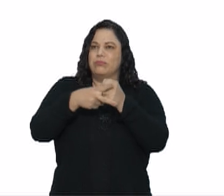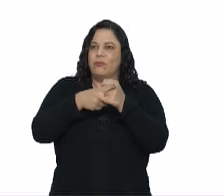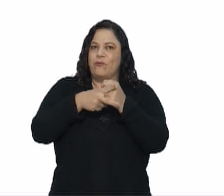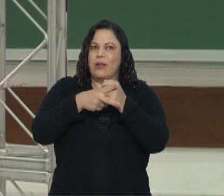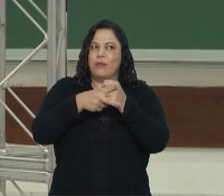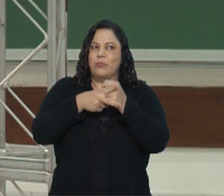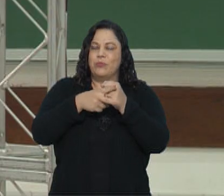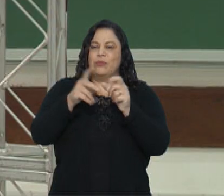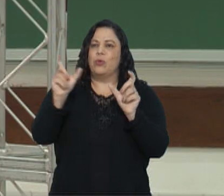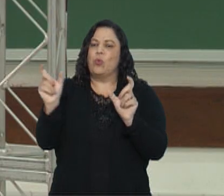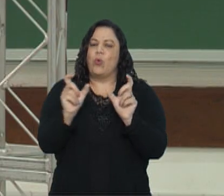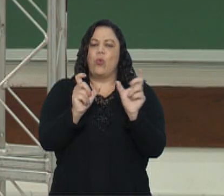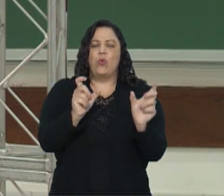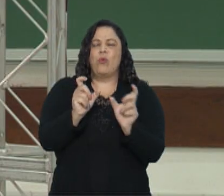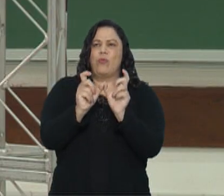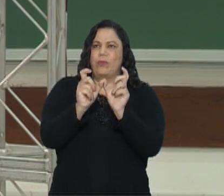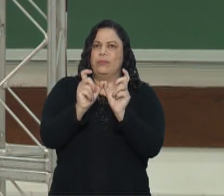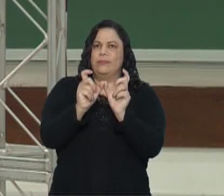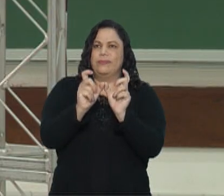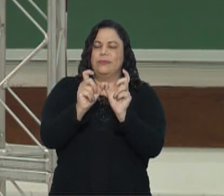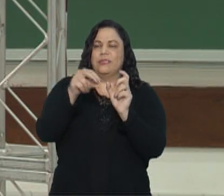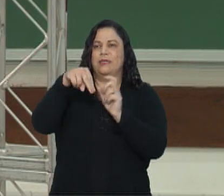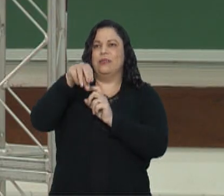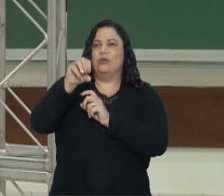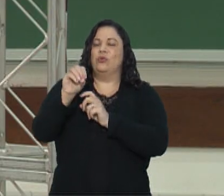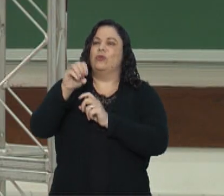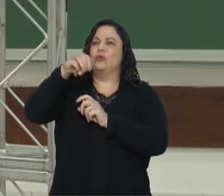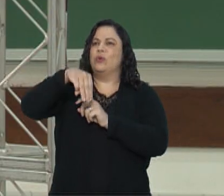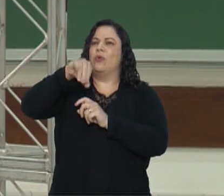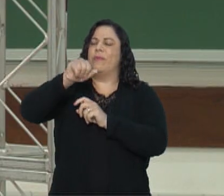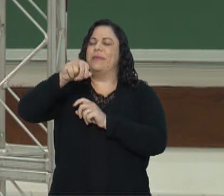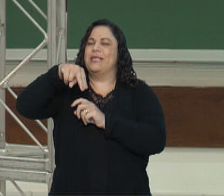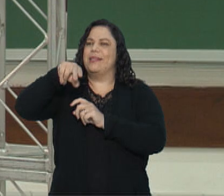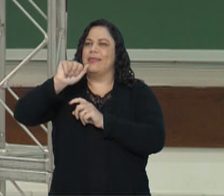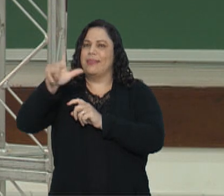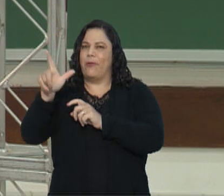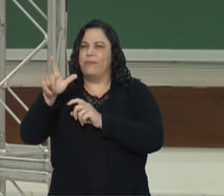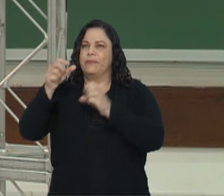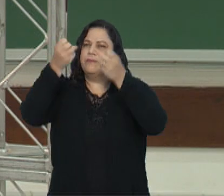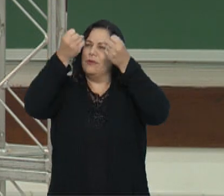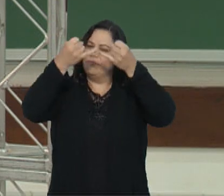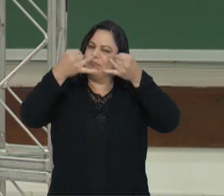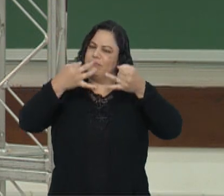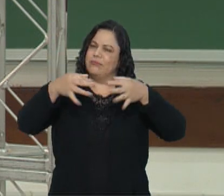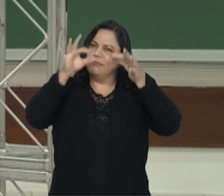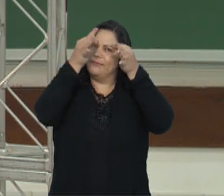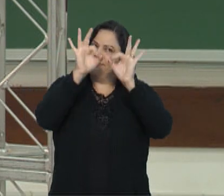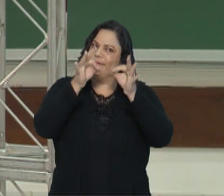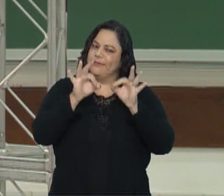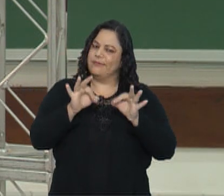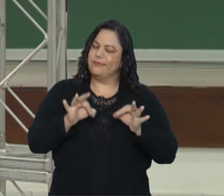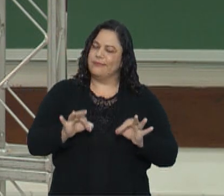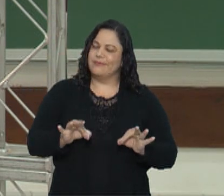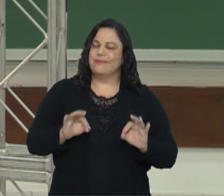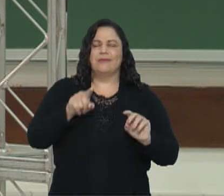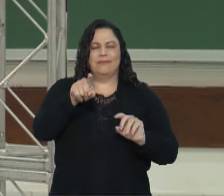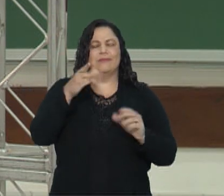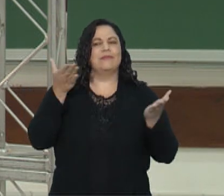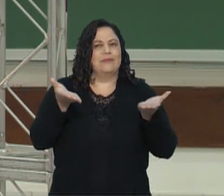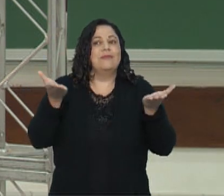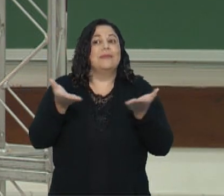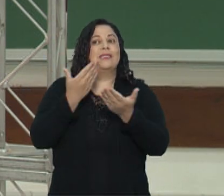e verbal. É longa, né? É várias, mas a gente vai verificar algumas aqui que vocês já